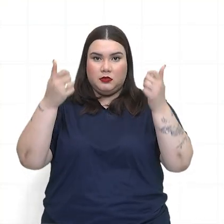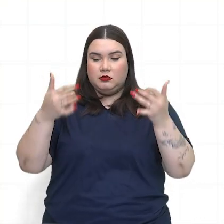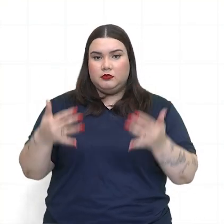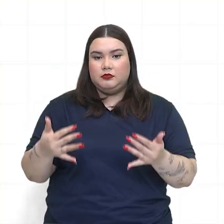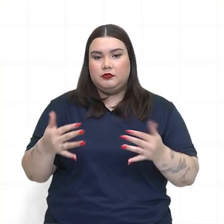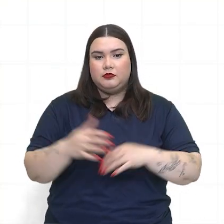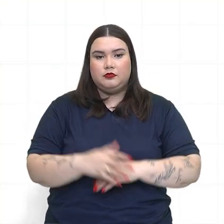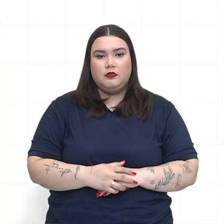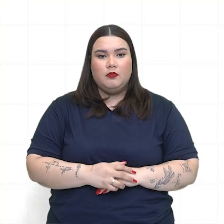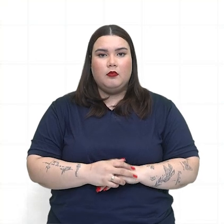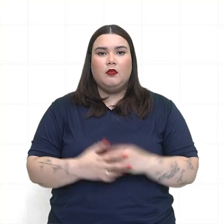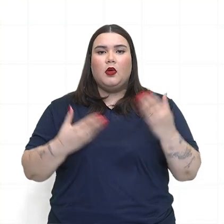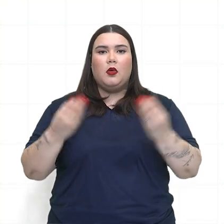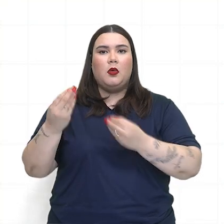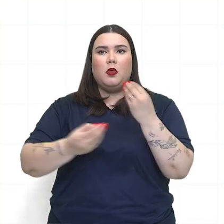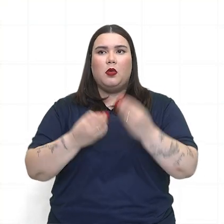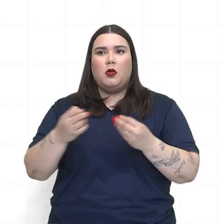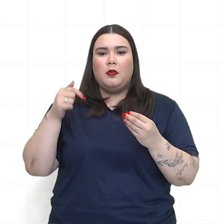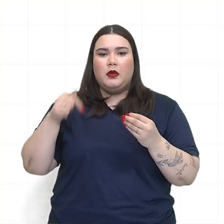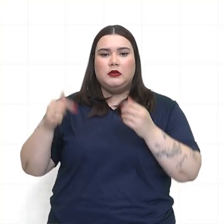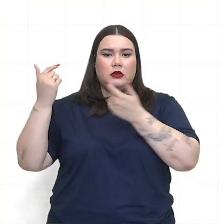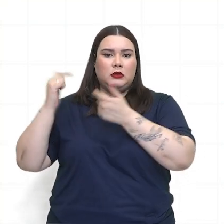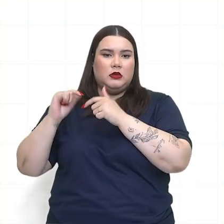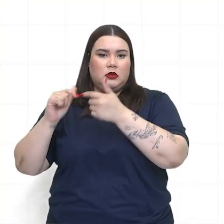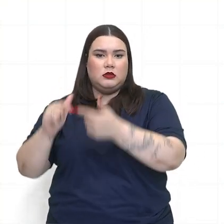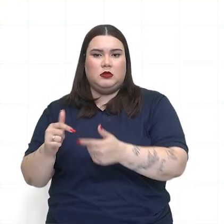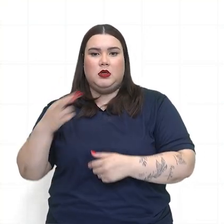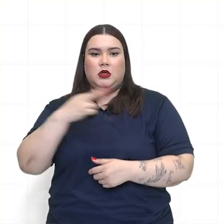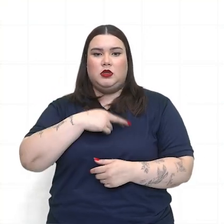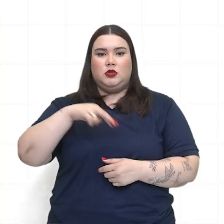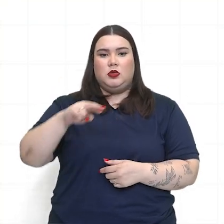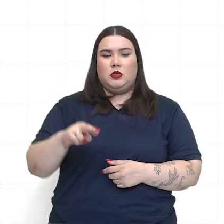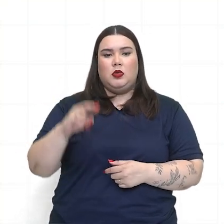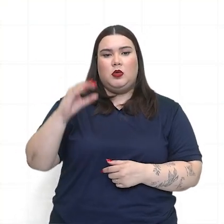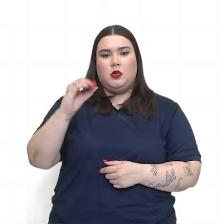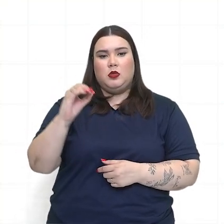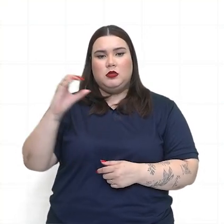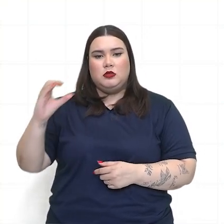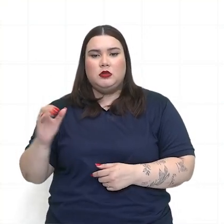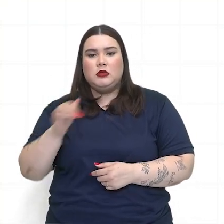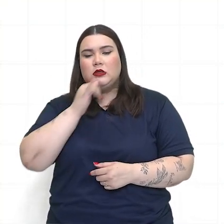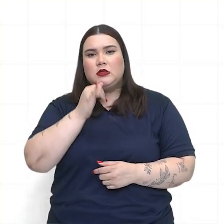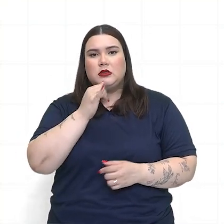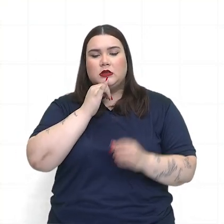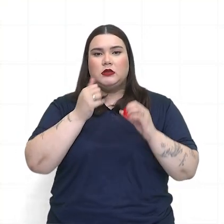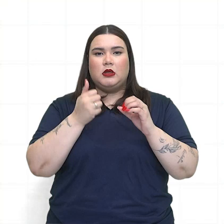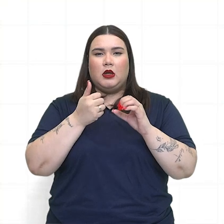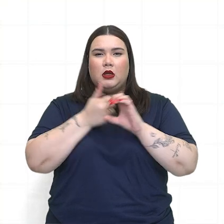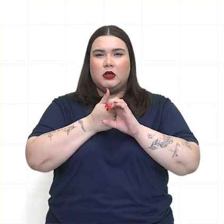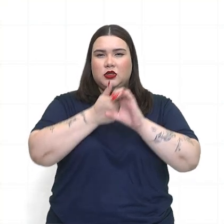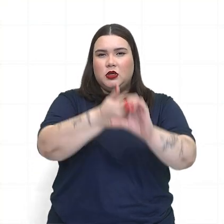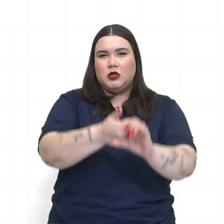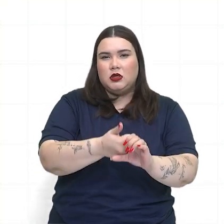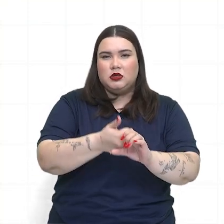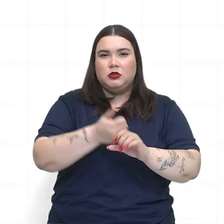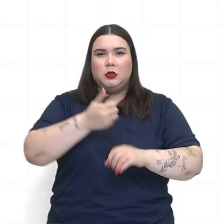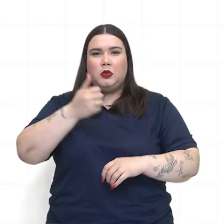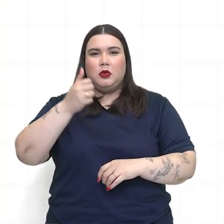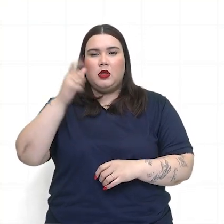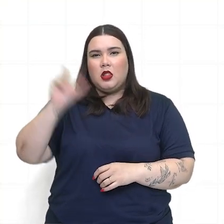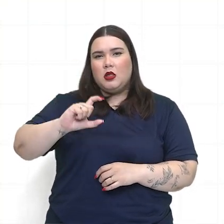importante. Enquanto que as tradições religiosas ocidentais, tais como o cristianismo, o islamismo,